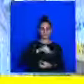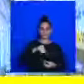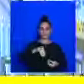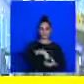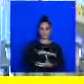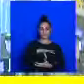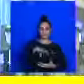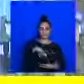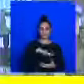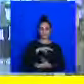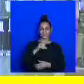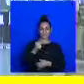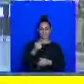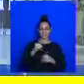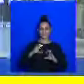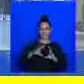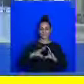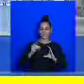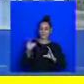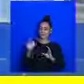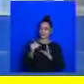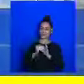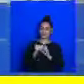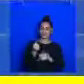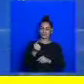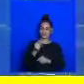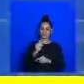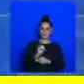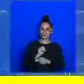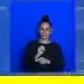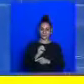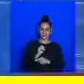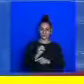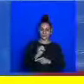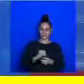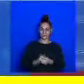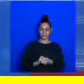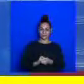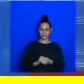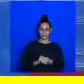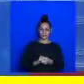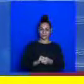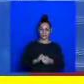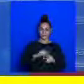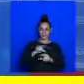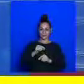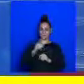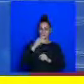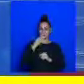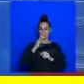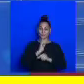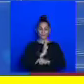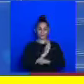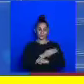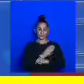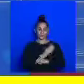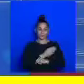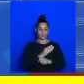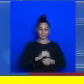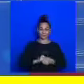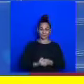recarregado, embaralhando. 80 bolas numeradas de 01 a 80. Sorteio do time